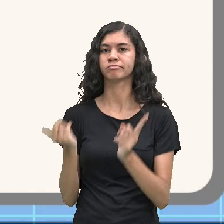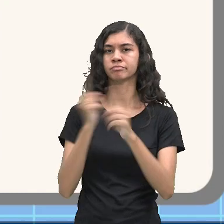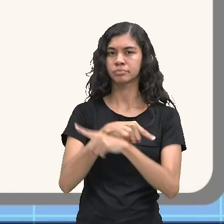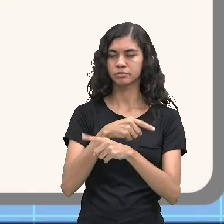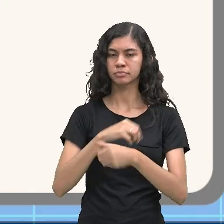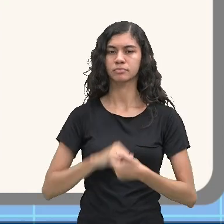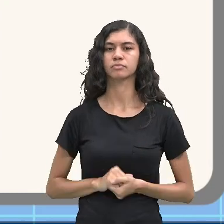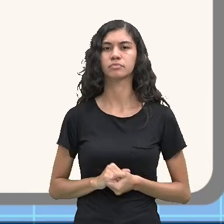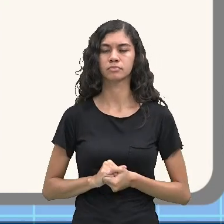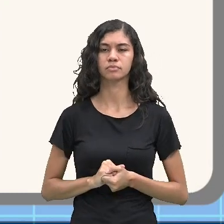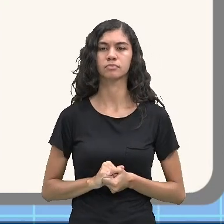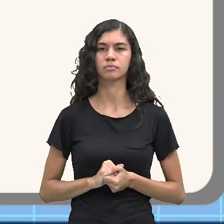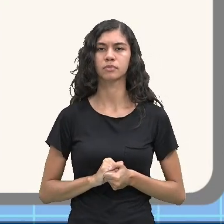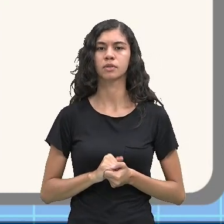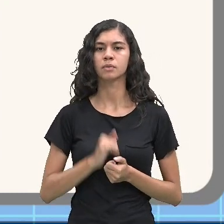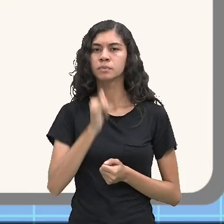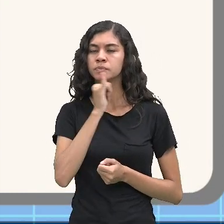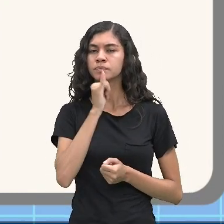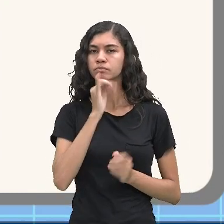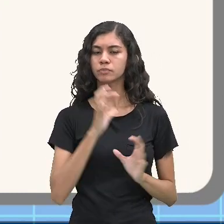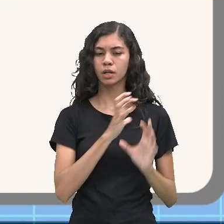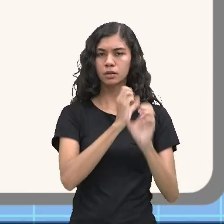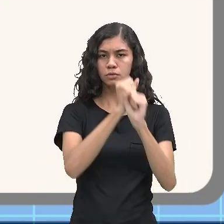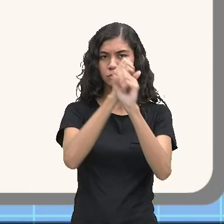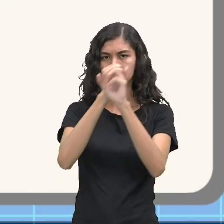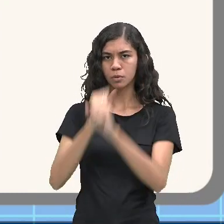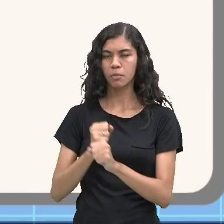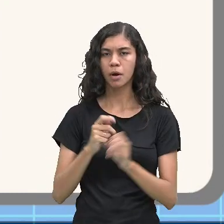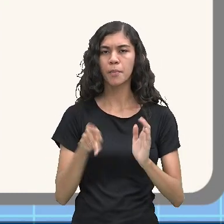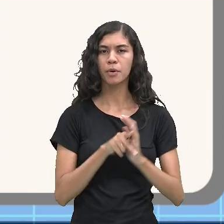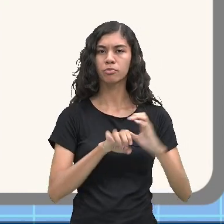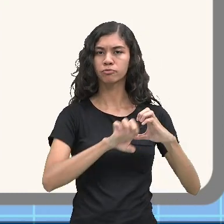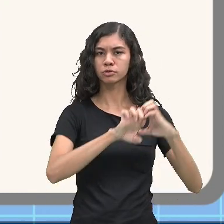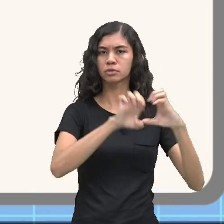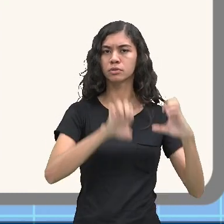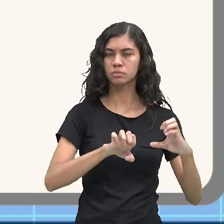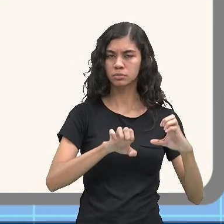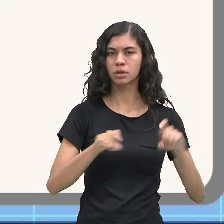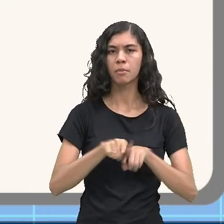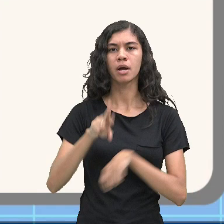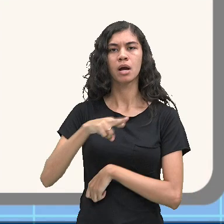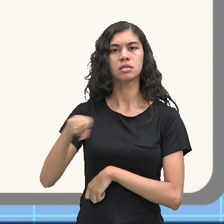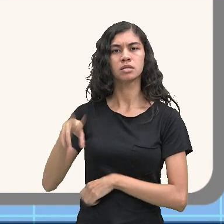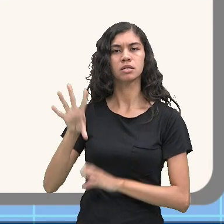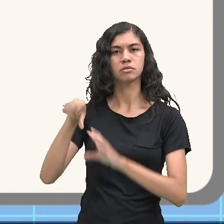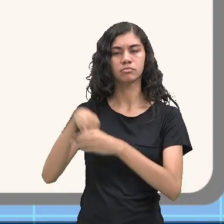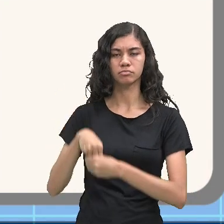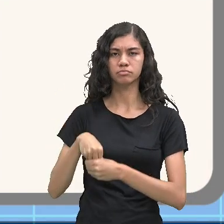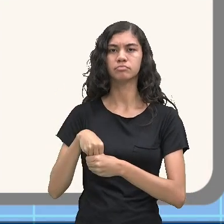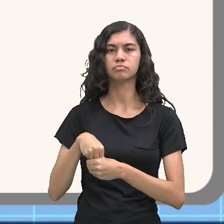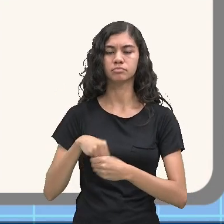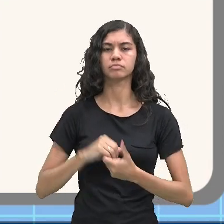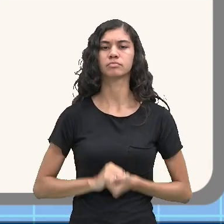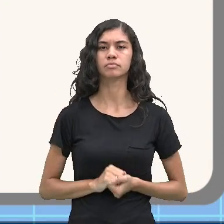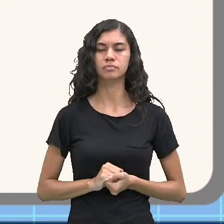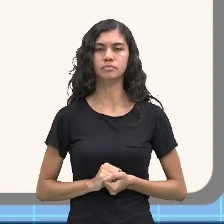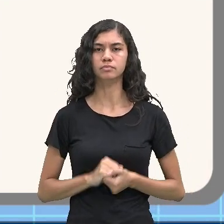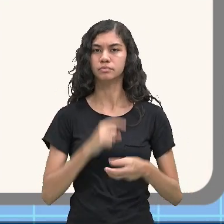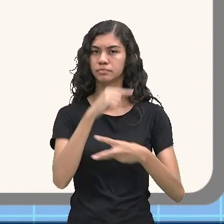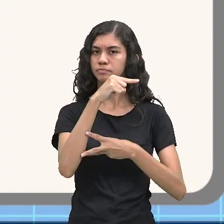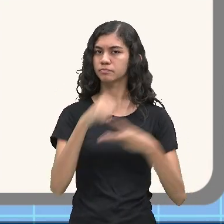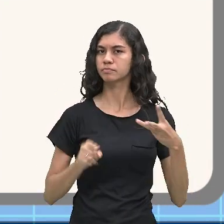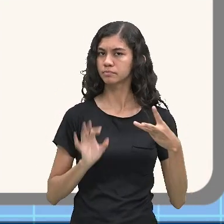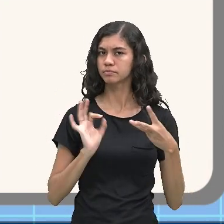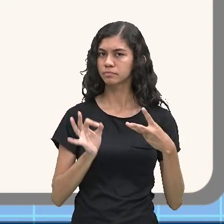Para uma associação em série, basta somar a força eletromotriz e as resistências internas. Vamos somar, olha, força eletromotriz, são 3, não